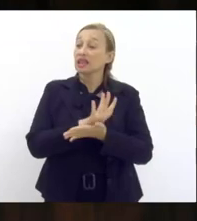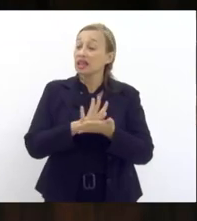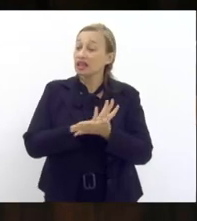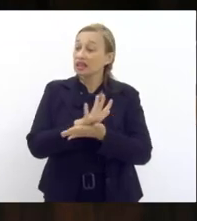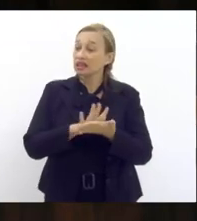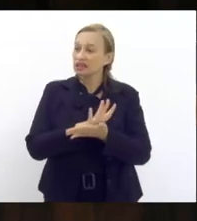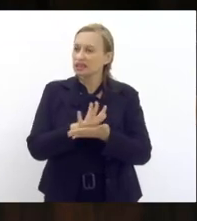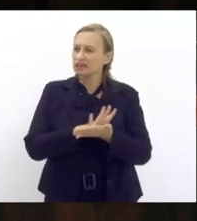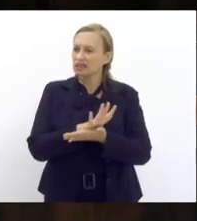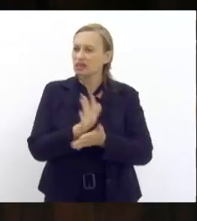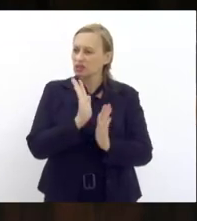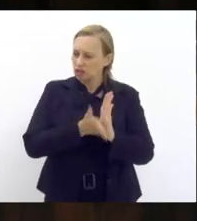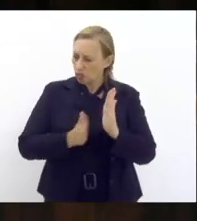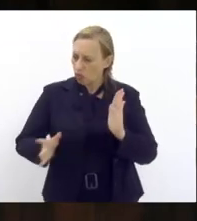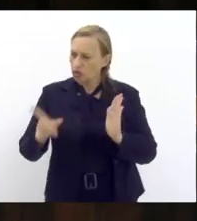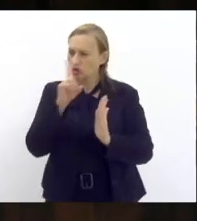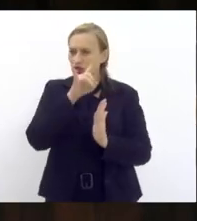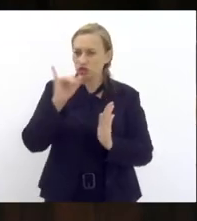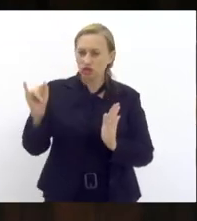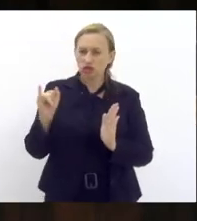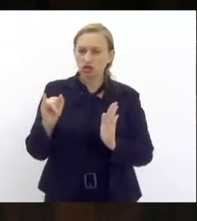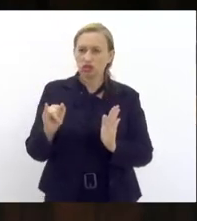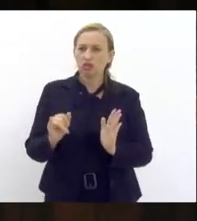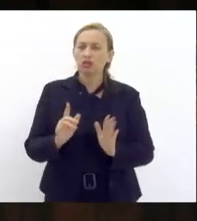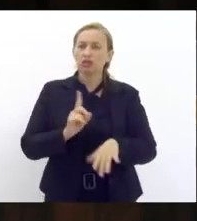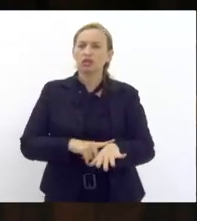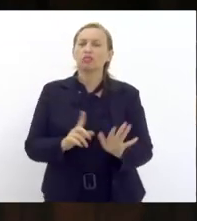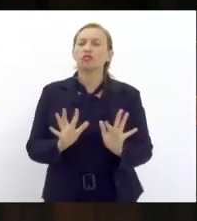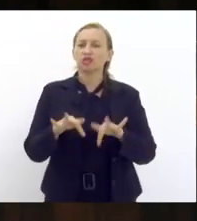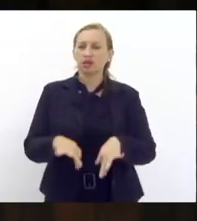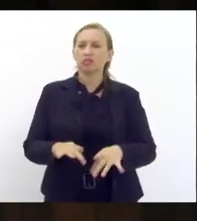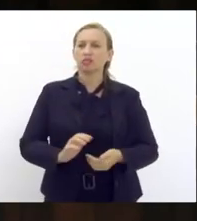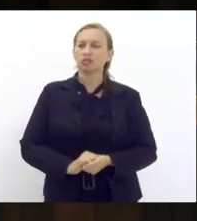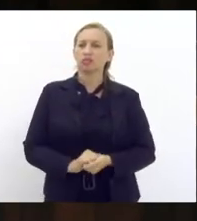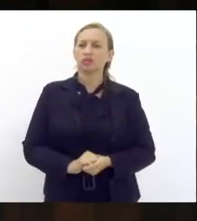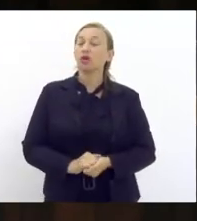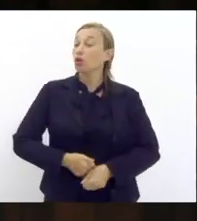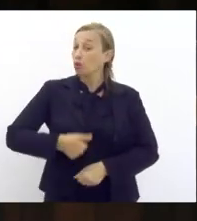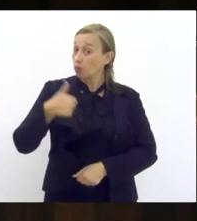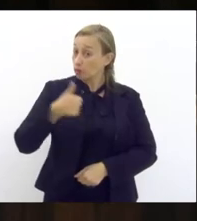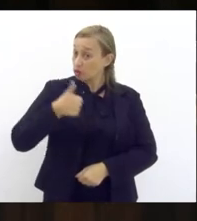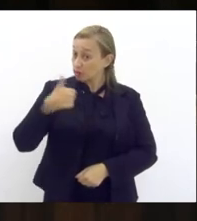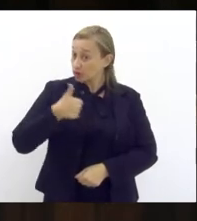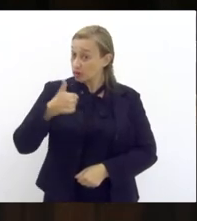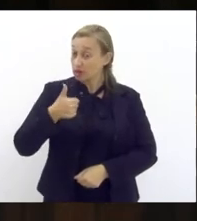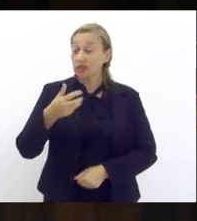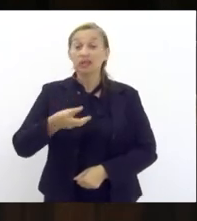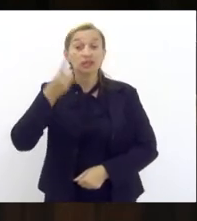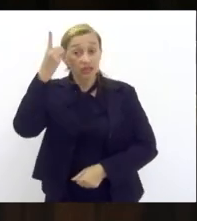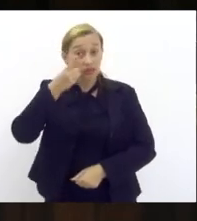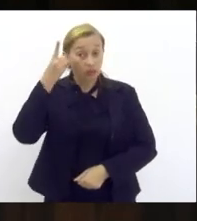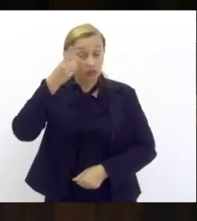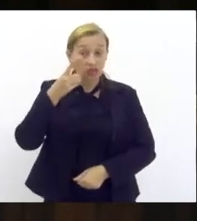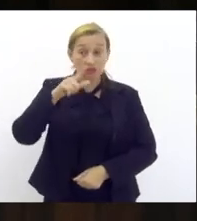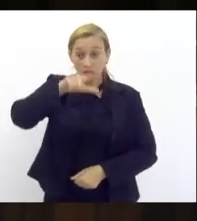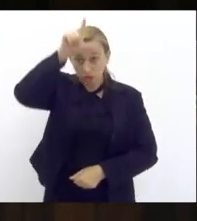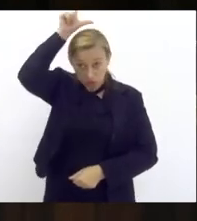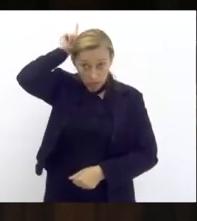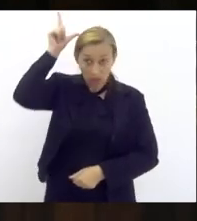Nada mais havendo a tratar na ordem do dia, passa-se ao expediente final. O primeiro orador inscrito é o deputado Luiz